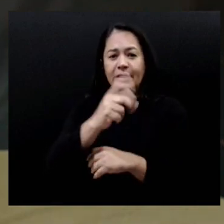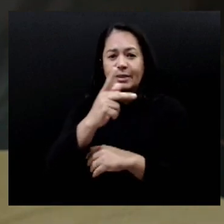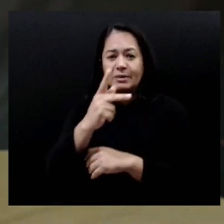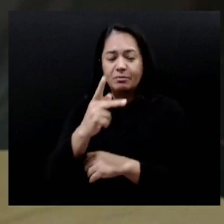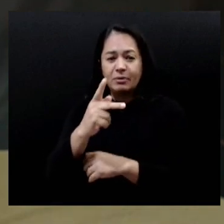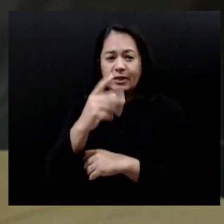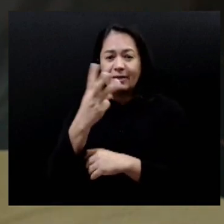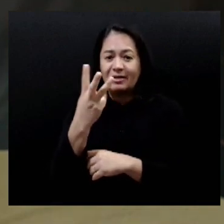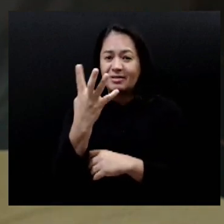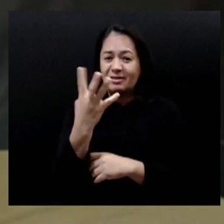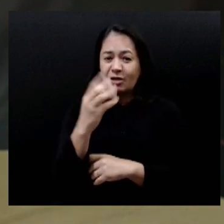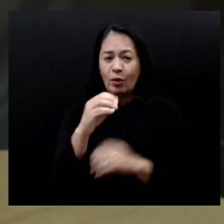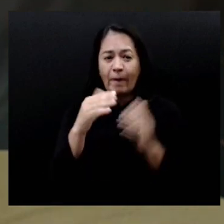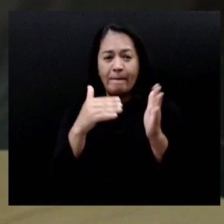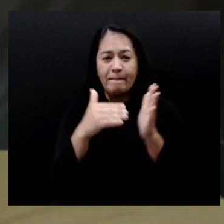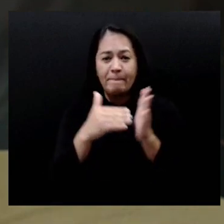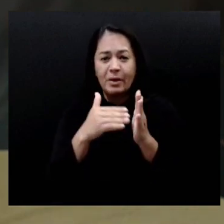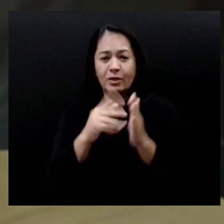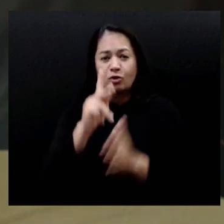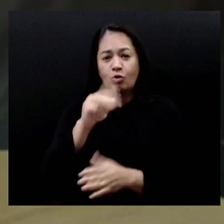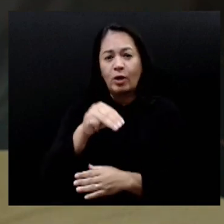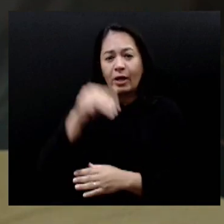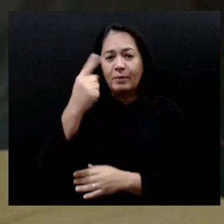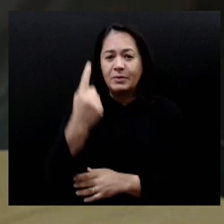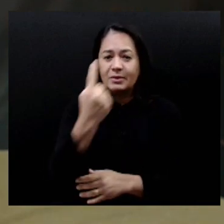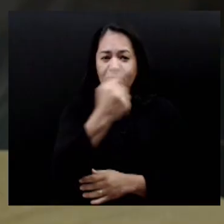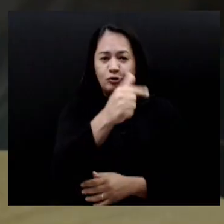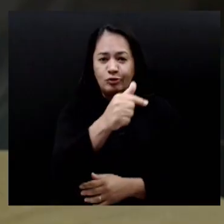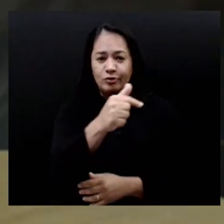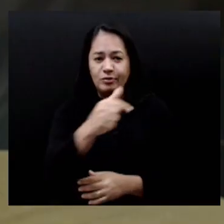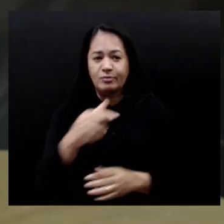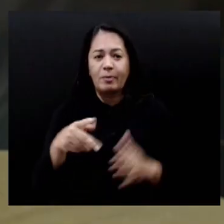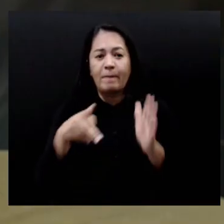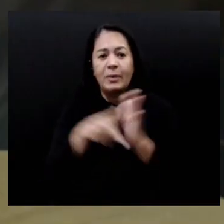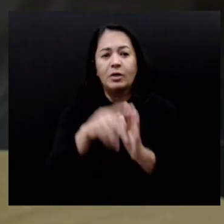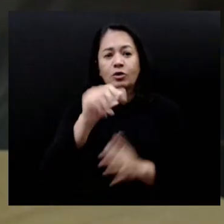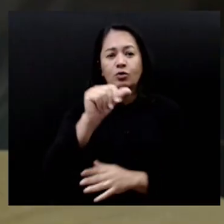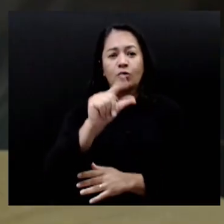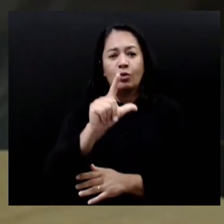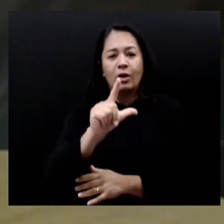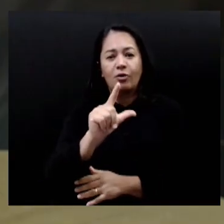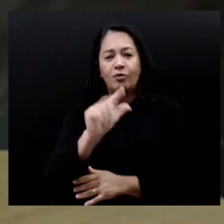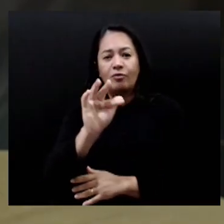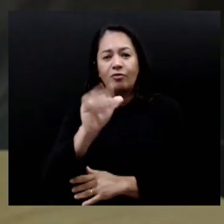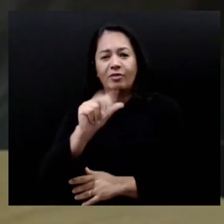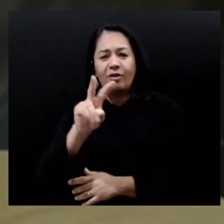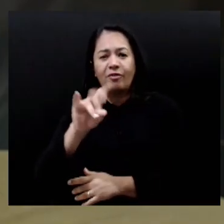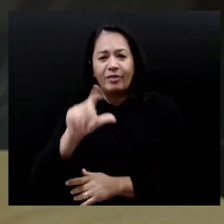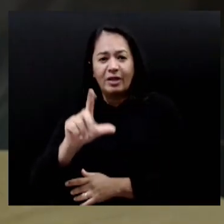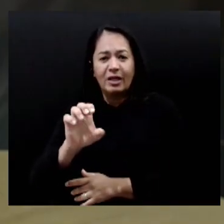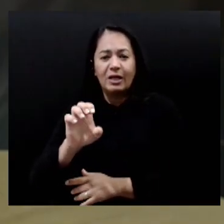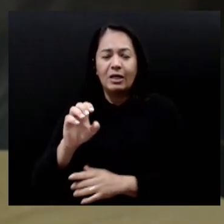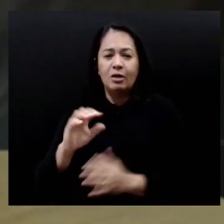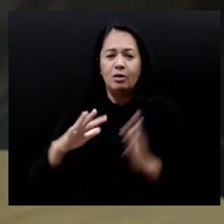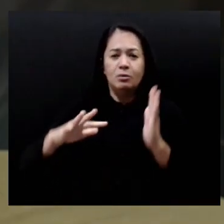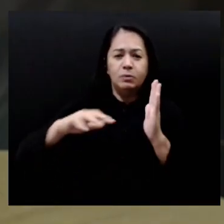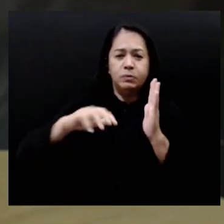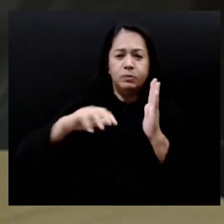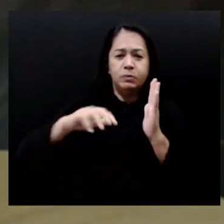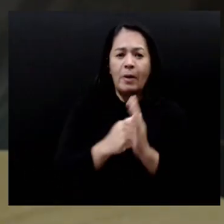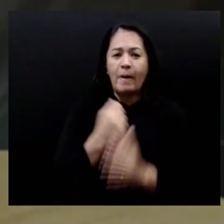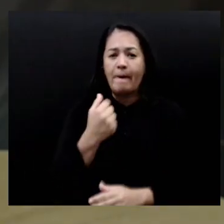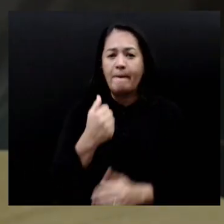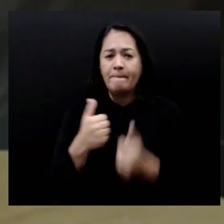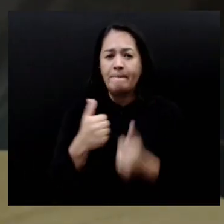quilômetro 117, na região do Alphaville, sentido Jaguariúna. O acidente aconteceu por volta da 1 da manhã e